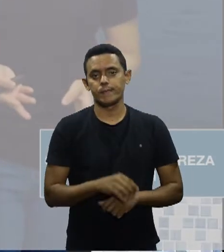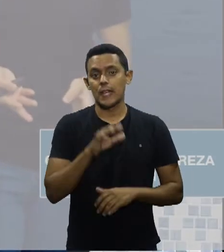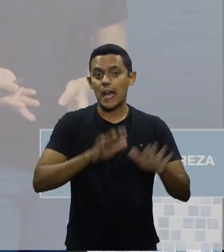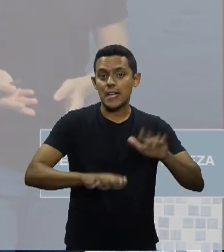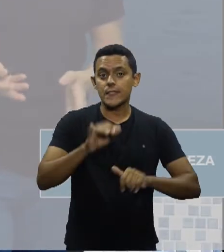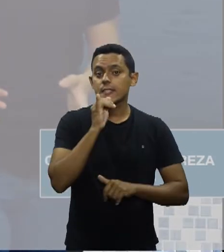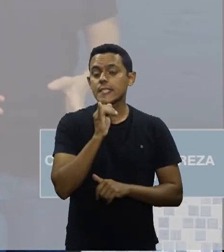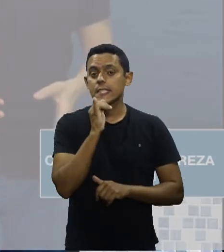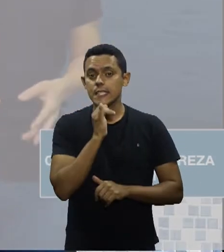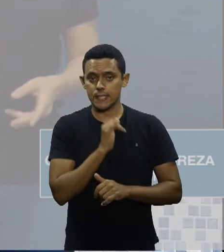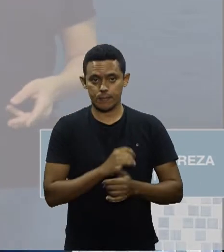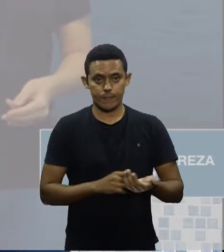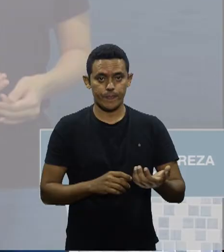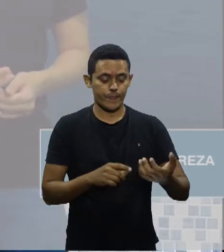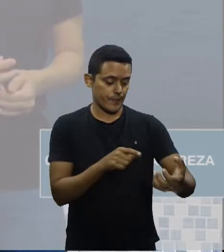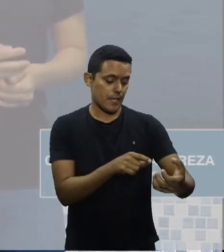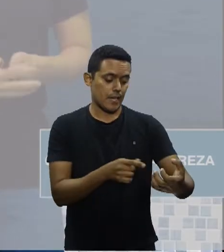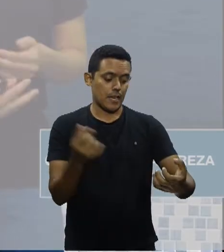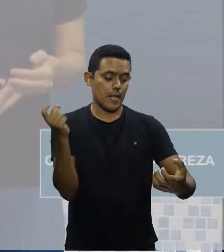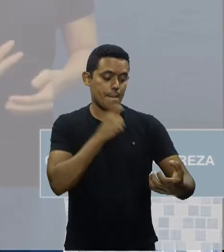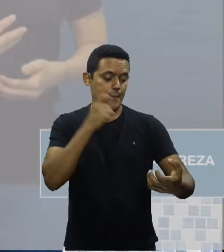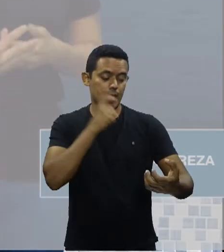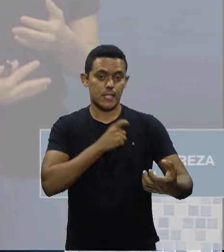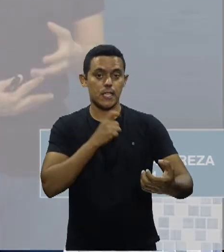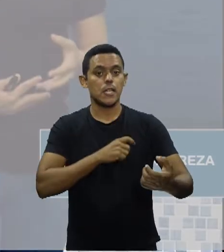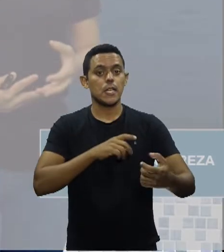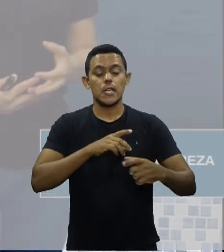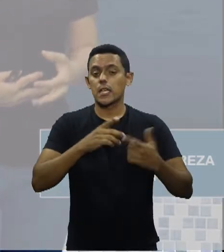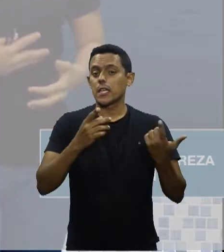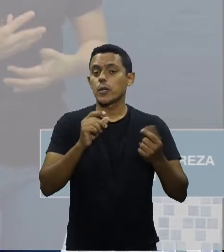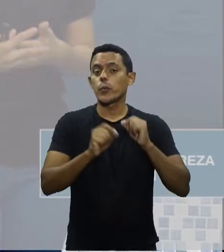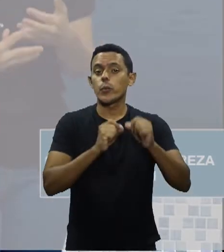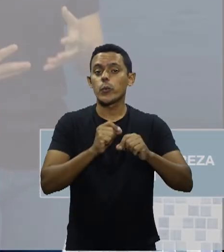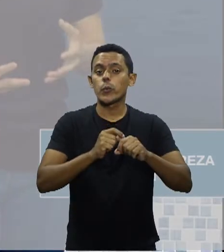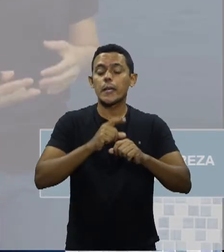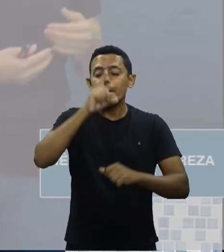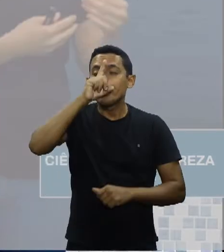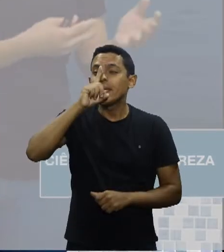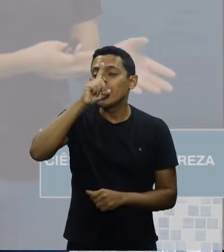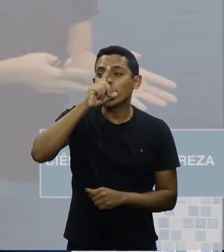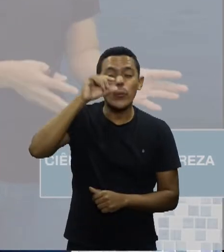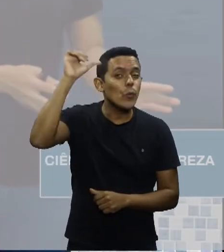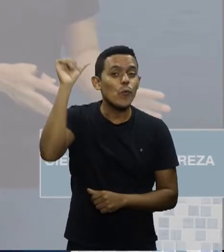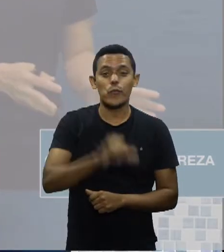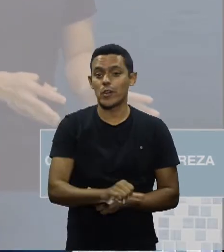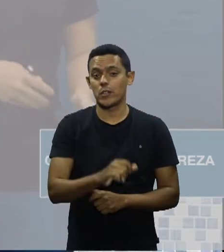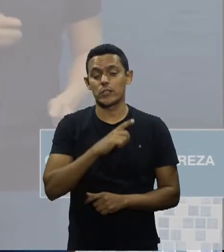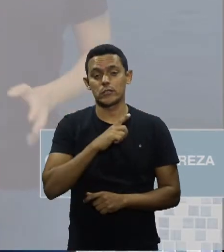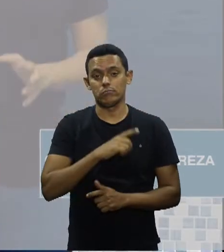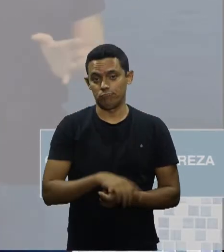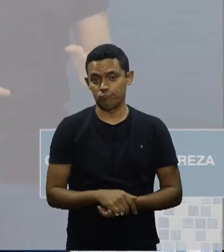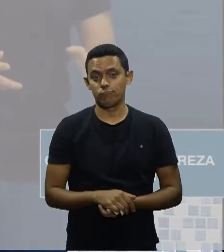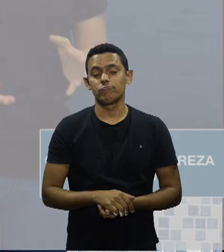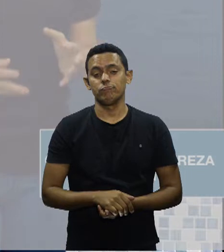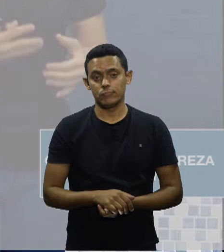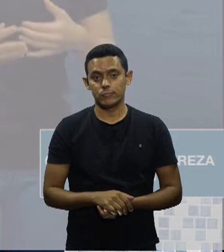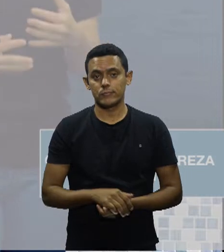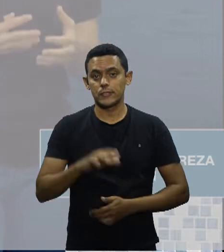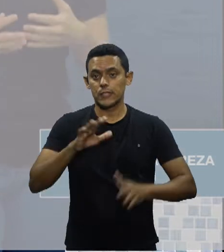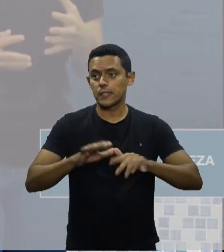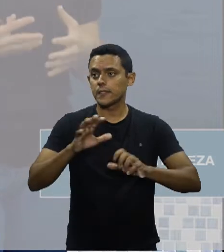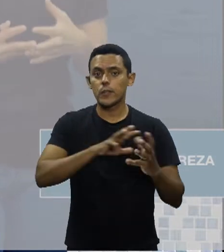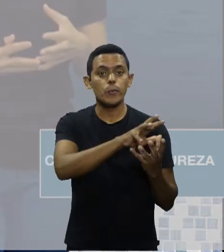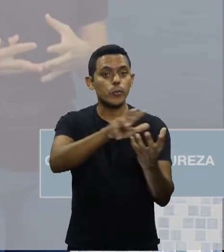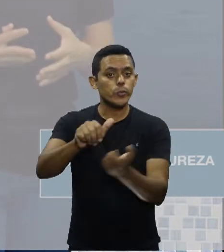vocês um caso extremo, elas influenciam politicamente resultados de eleição, não só aqui no Brasil, mas no mundo todo,